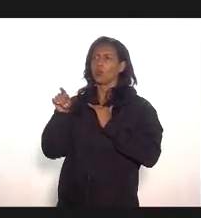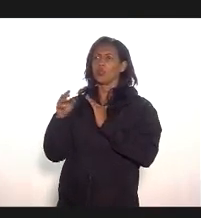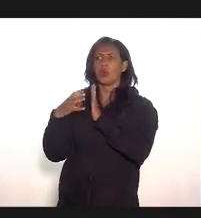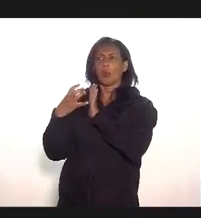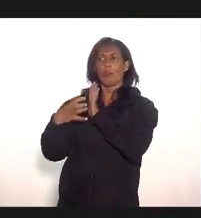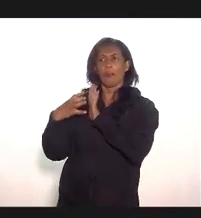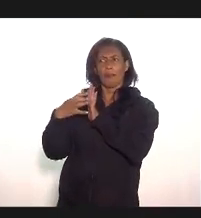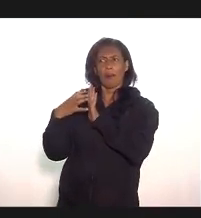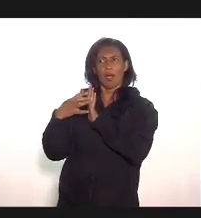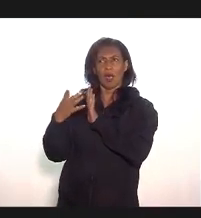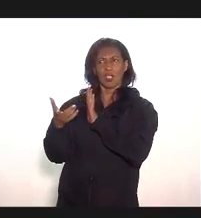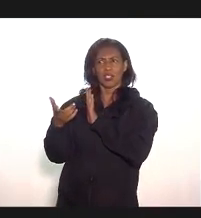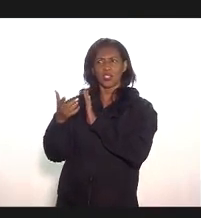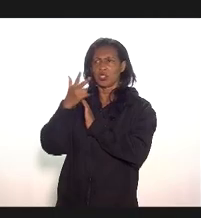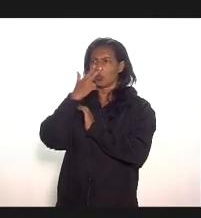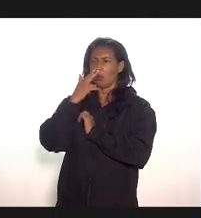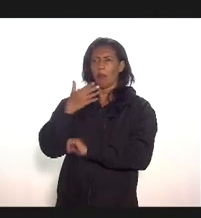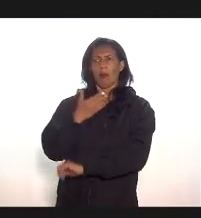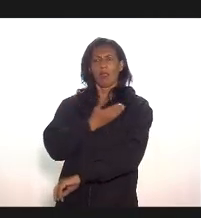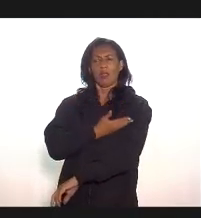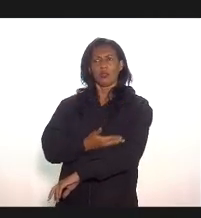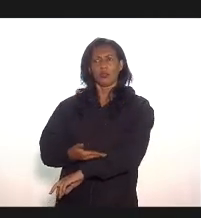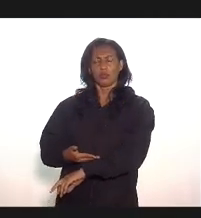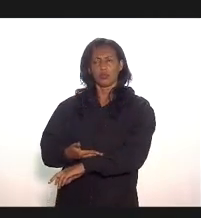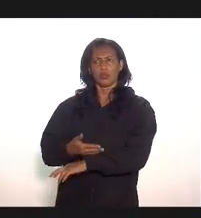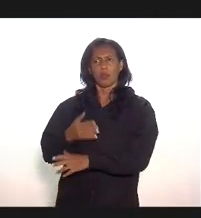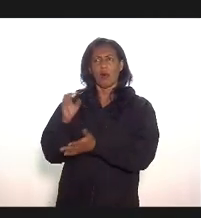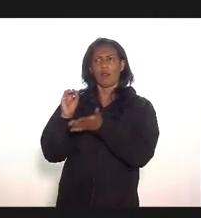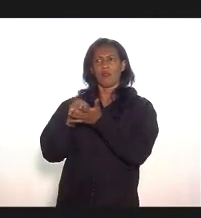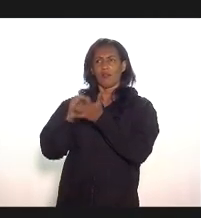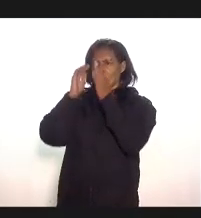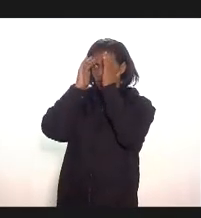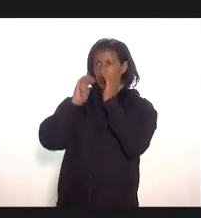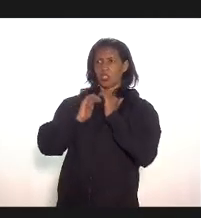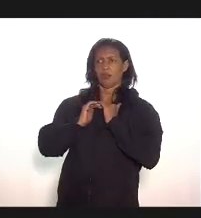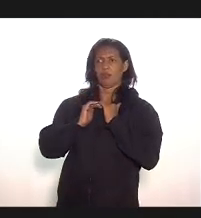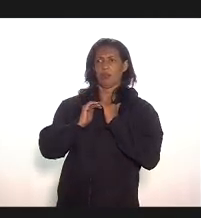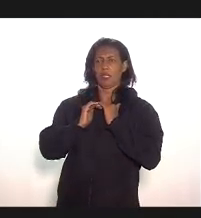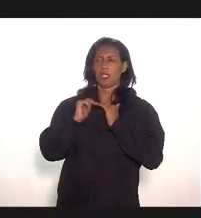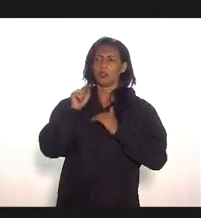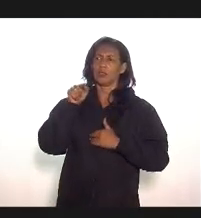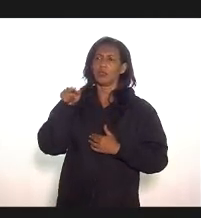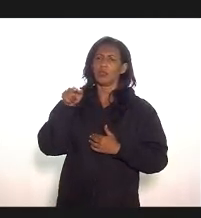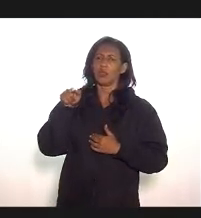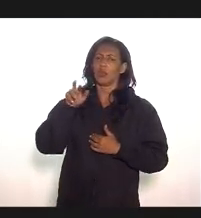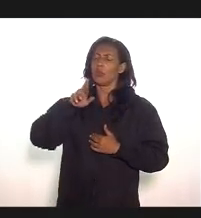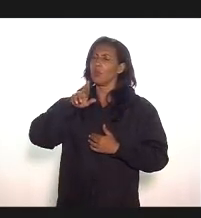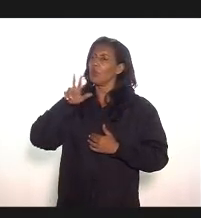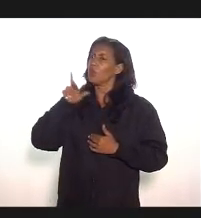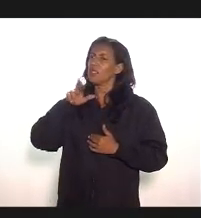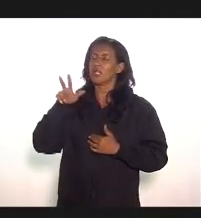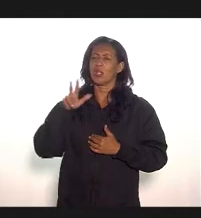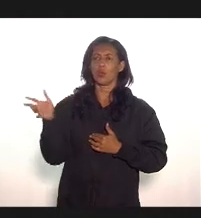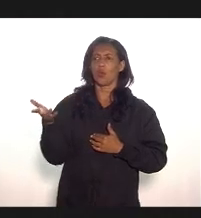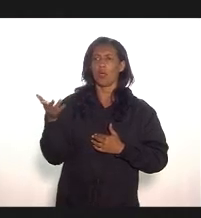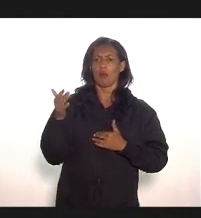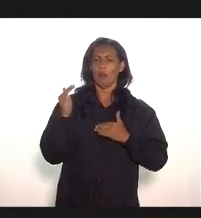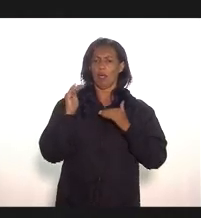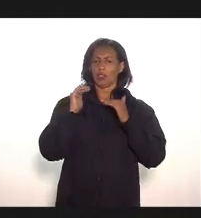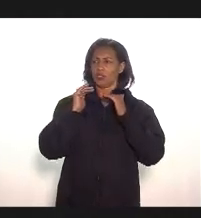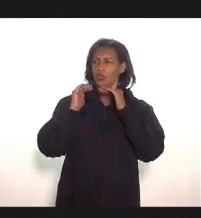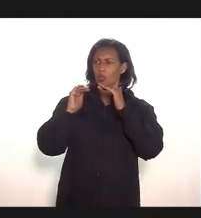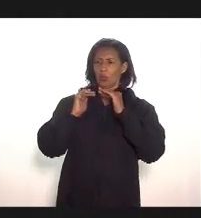em desrespeitar os parlamentares nessa casa. Vossa Excelência não é o arauto da moralidade, Vossa Excelência não é mais honesta que ninguém. E Vossa Excelência